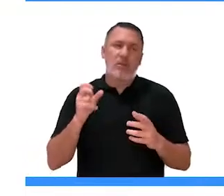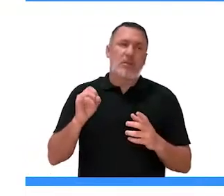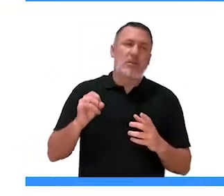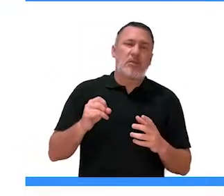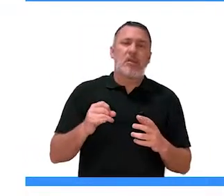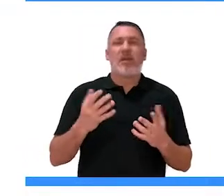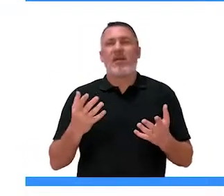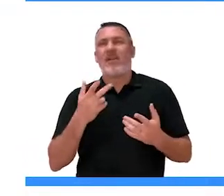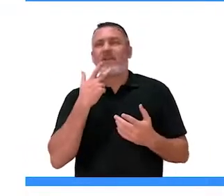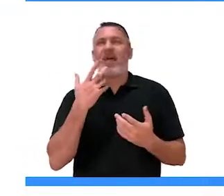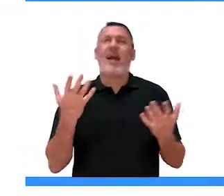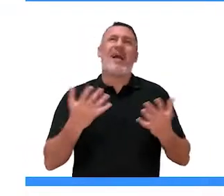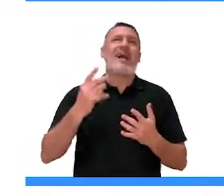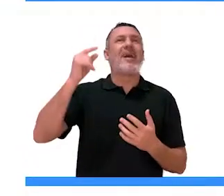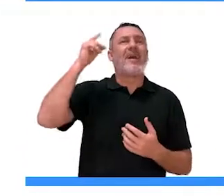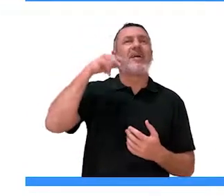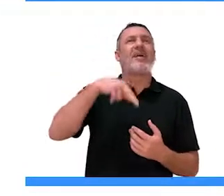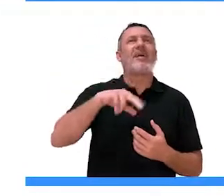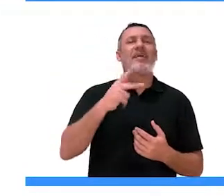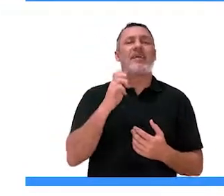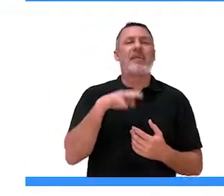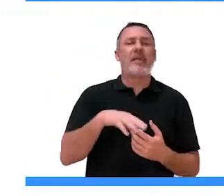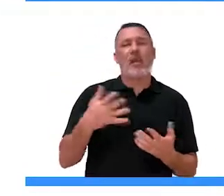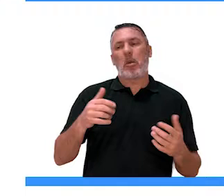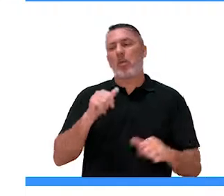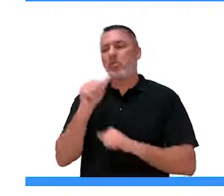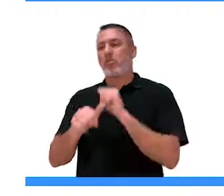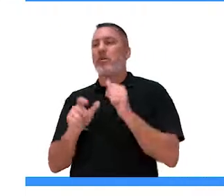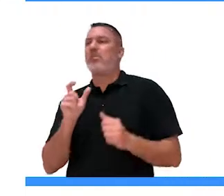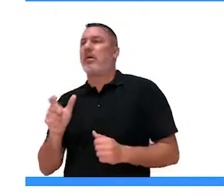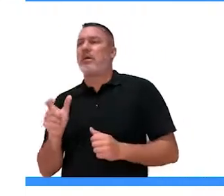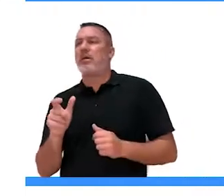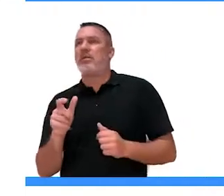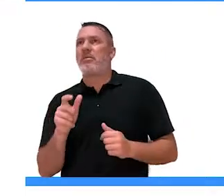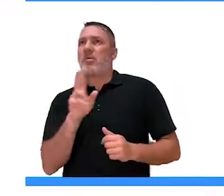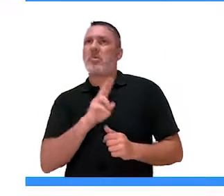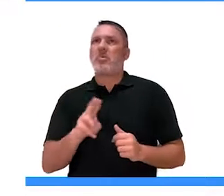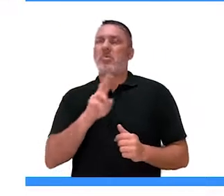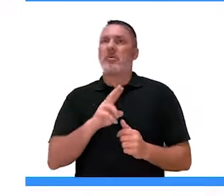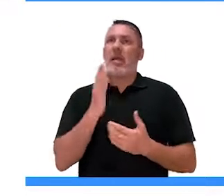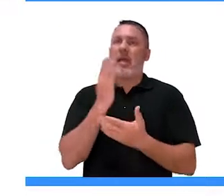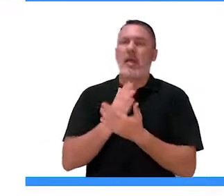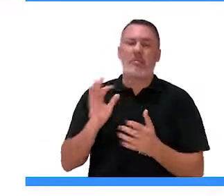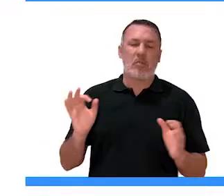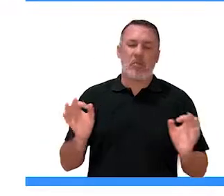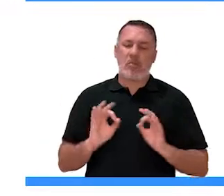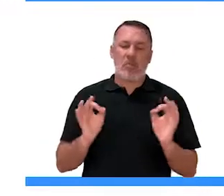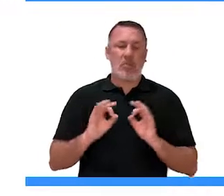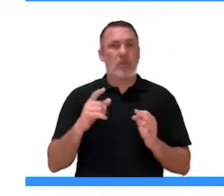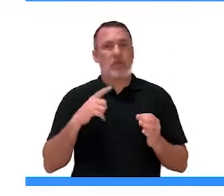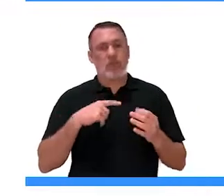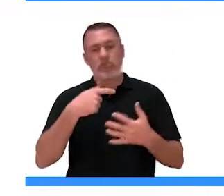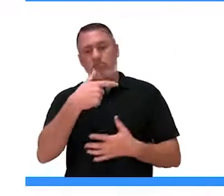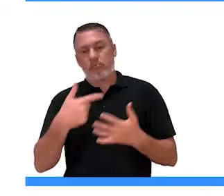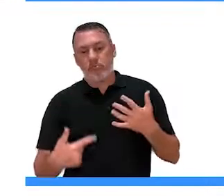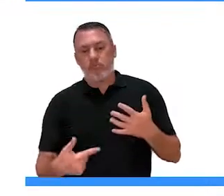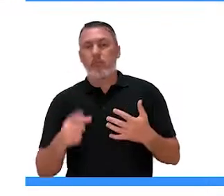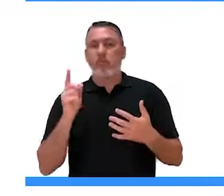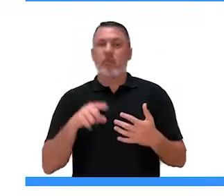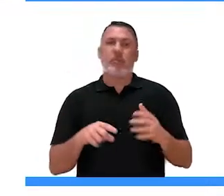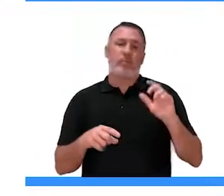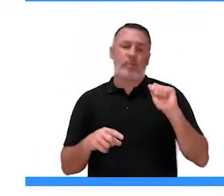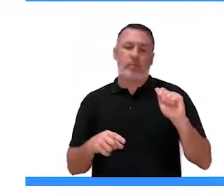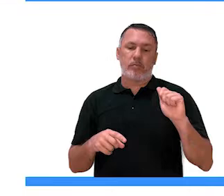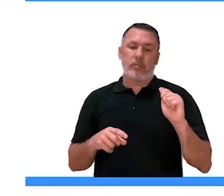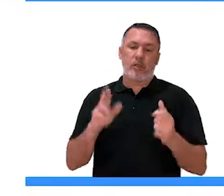exemplo, era nhen, agora passou a ser outra palavra. Não deixou de ser usado. Então, a alternativa que mais